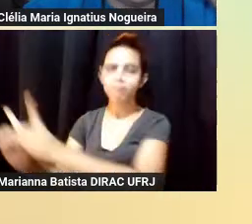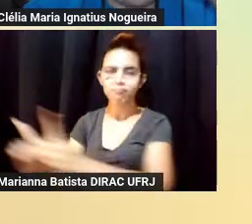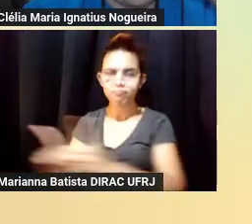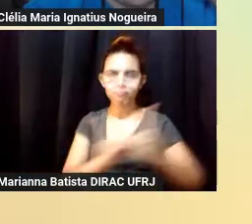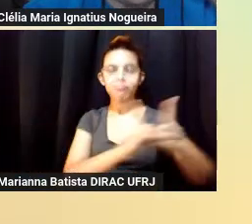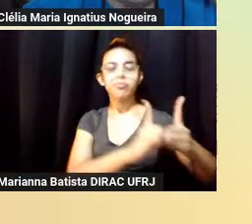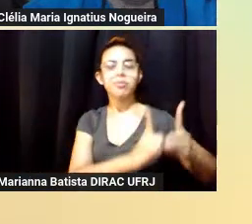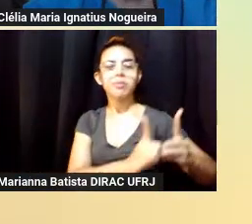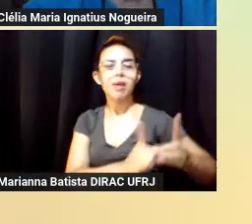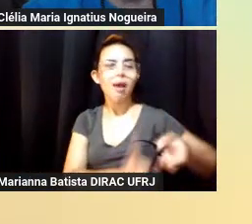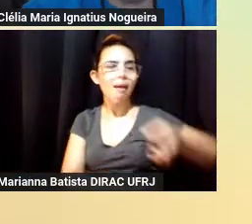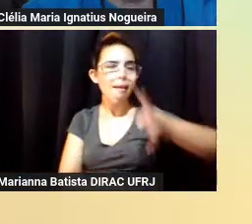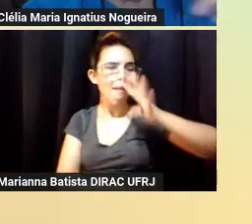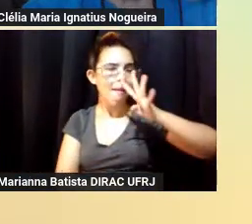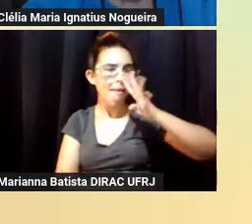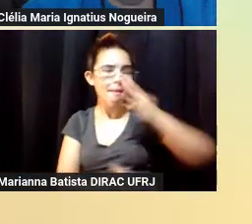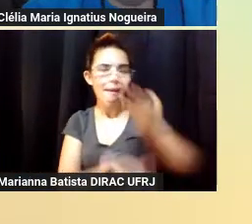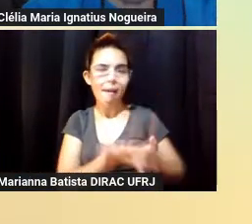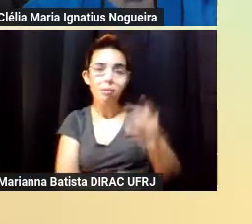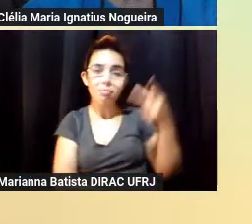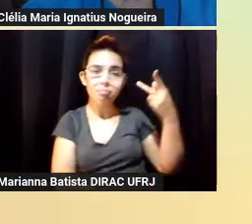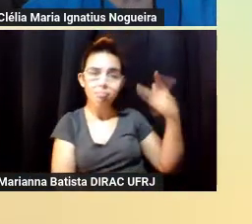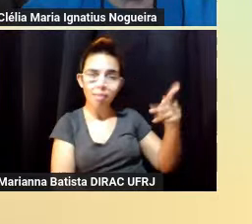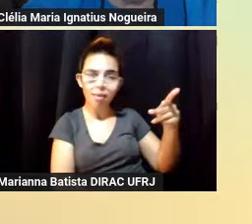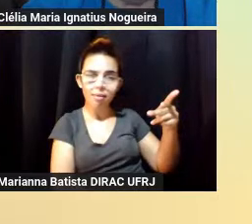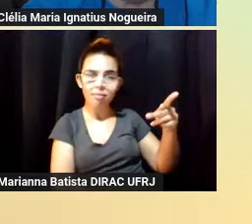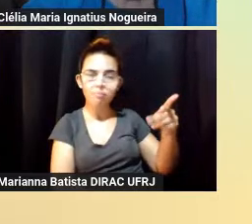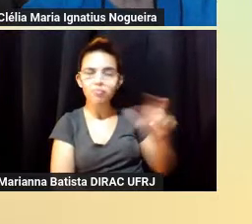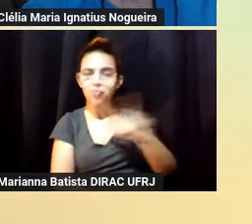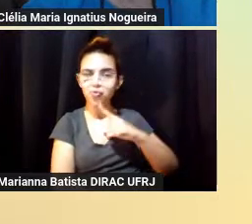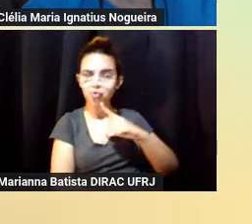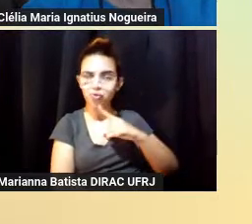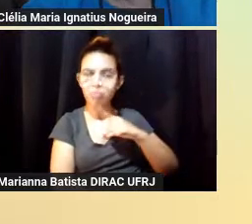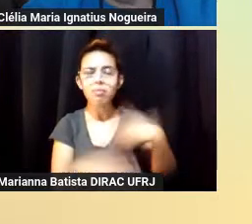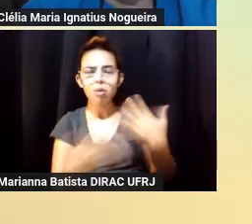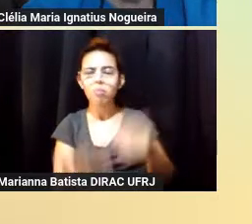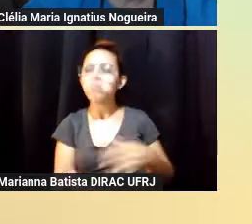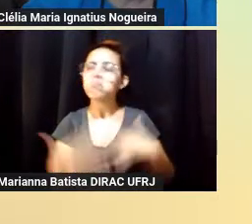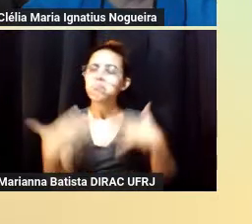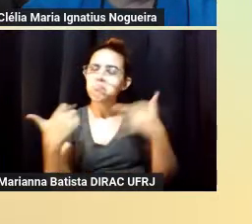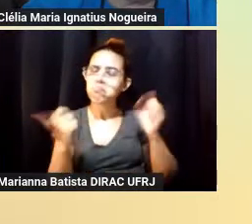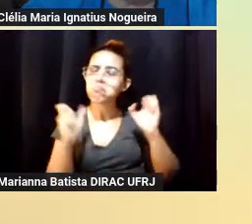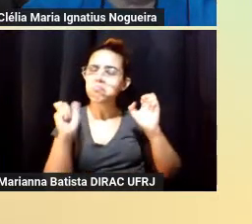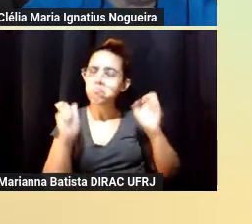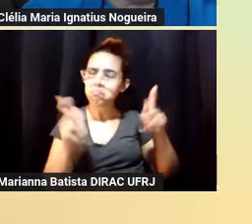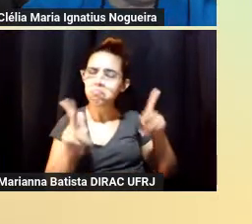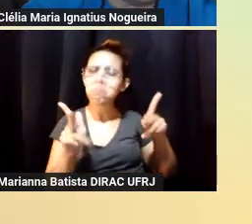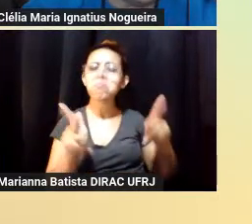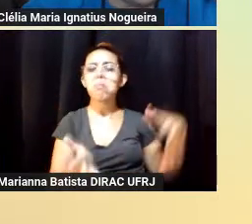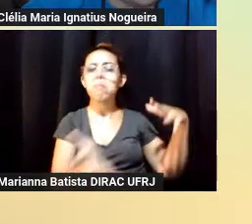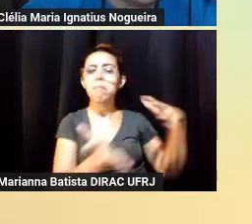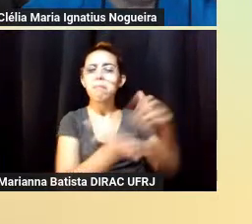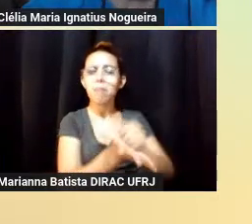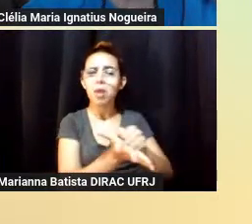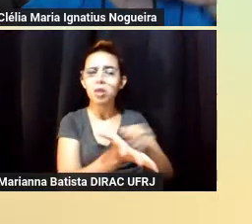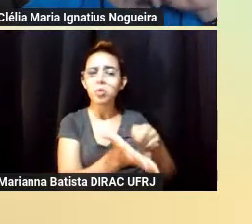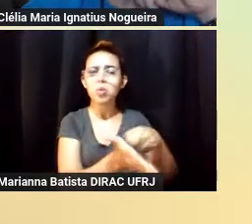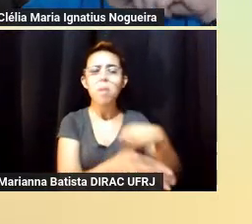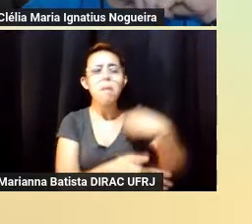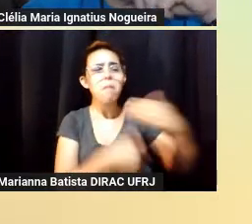na faculdade. Tudo bem, acabei me matriculando, fazendo a faculdade e tal, e tal. E